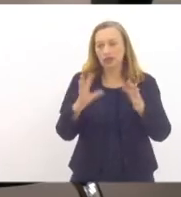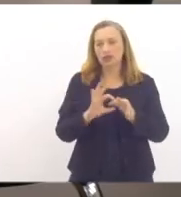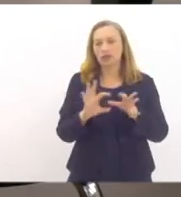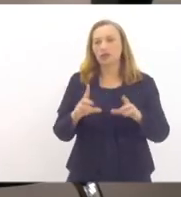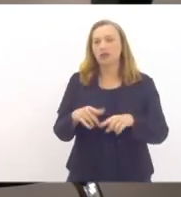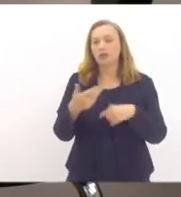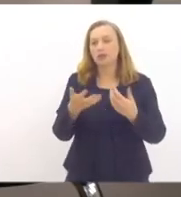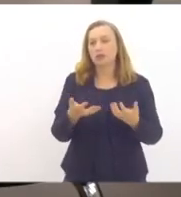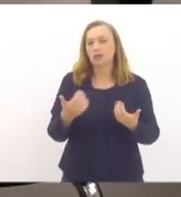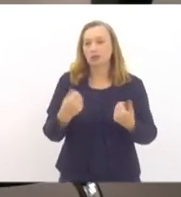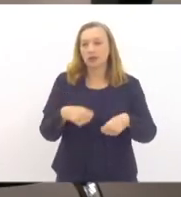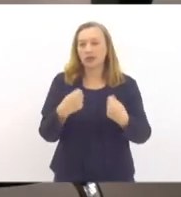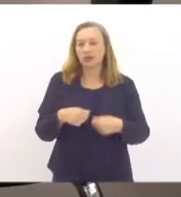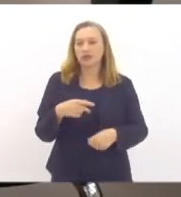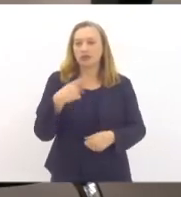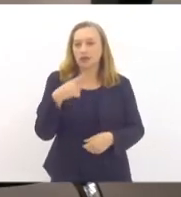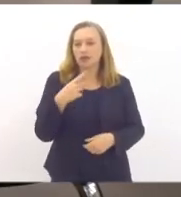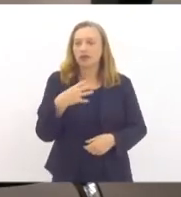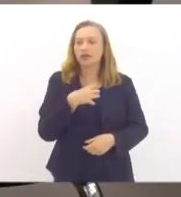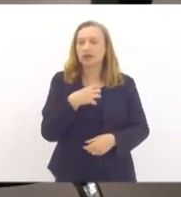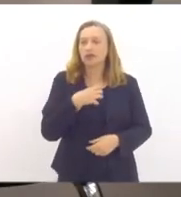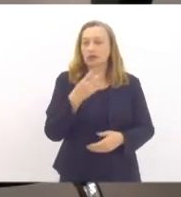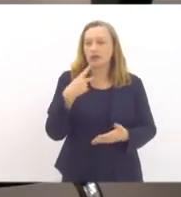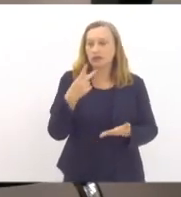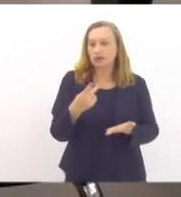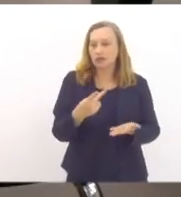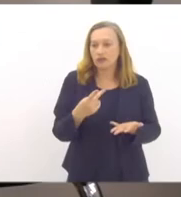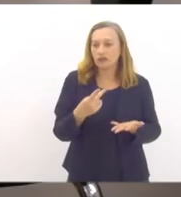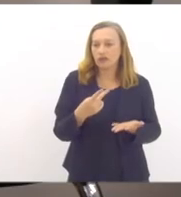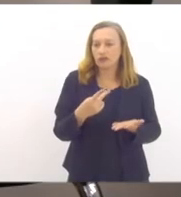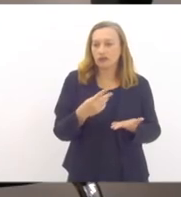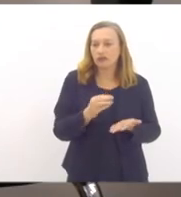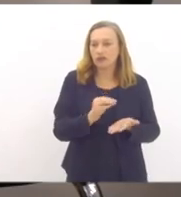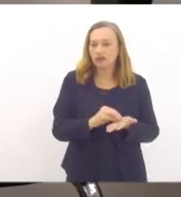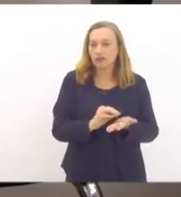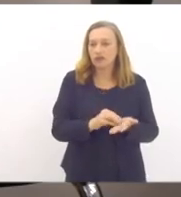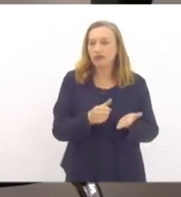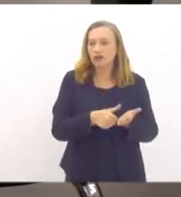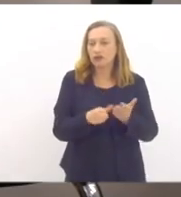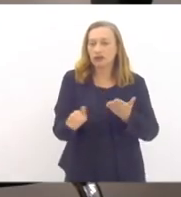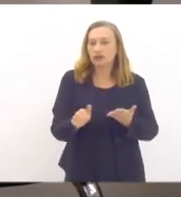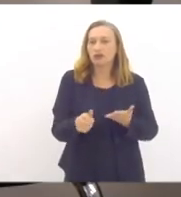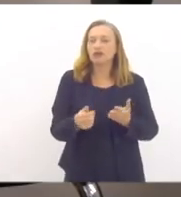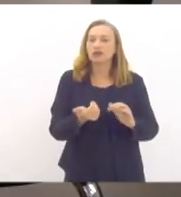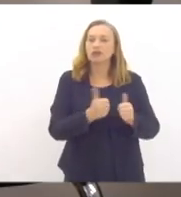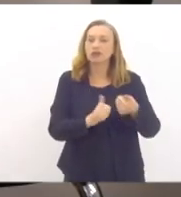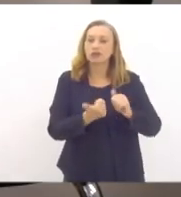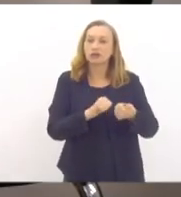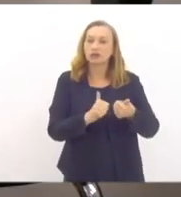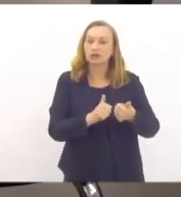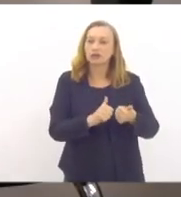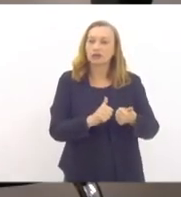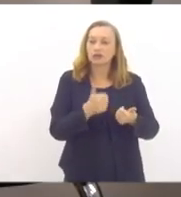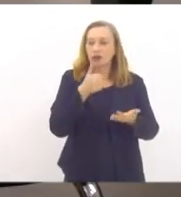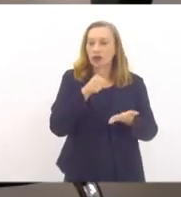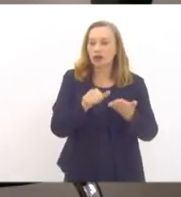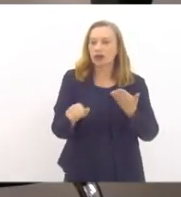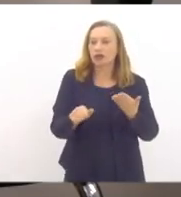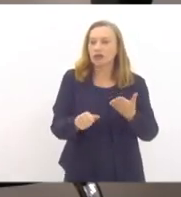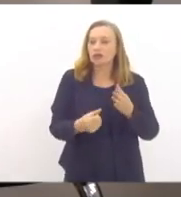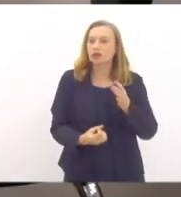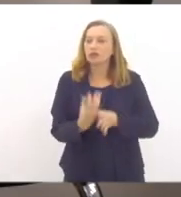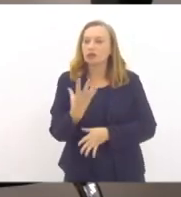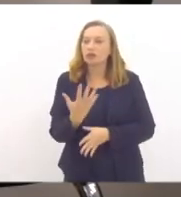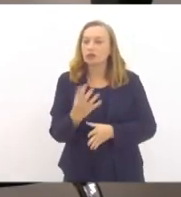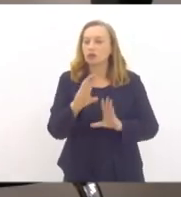eu preciso ressaltar que eu senti muita falta assim, nas cartas, como alguém que enfim, faz essa avaliação também a partir das cartas, assim, cartas que meramente reproduzem